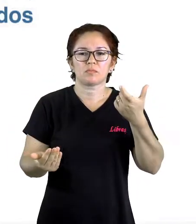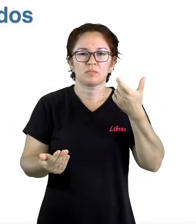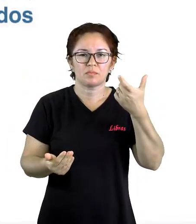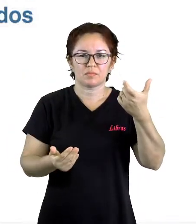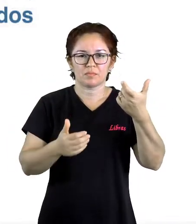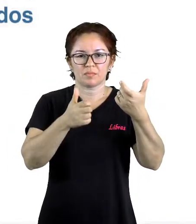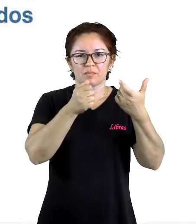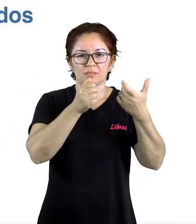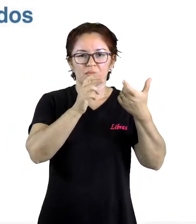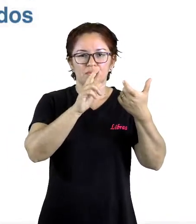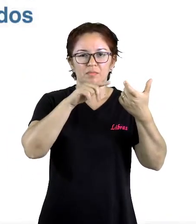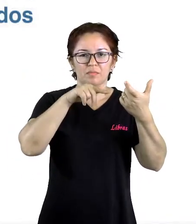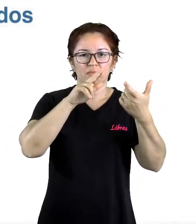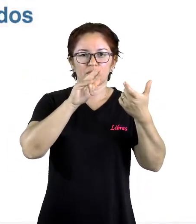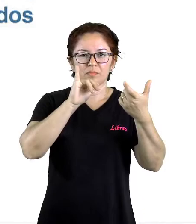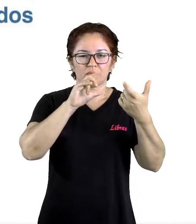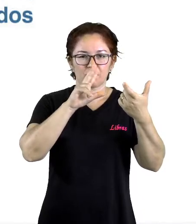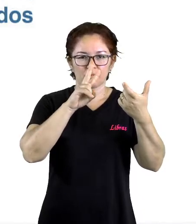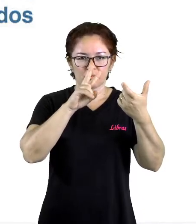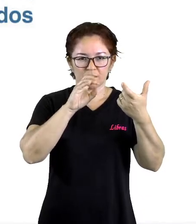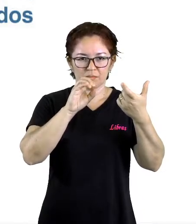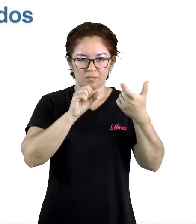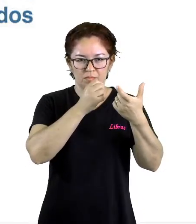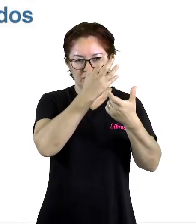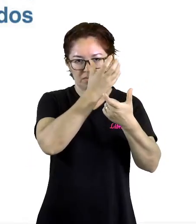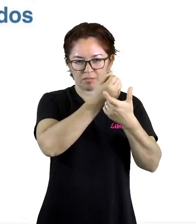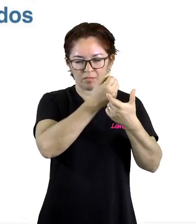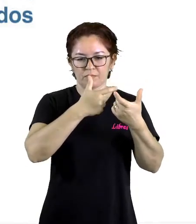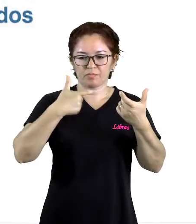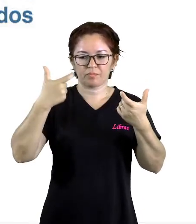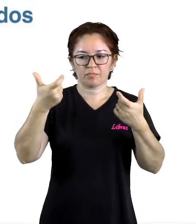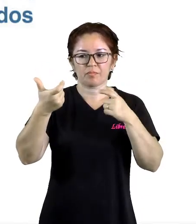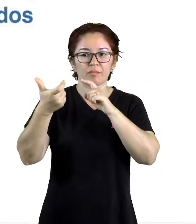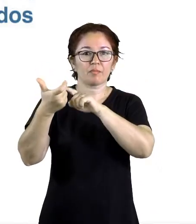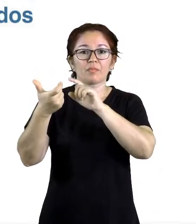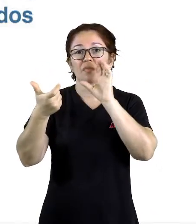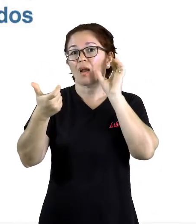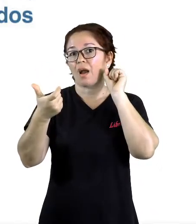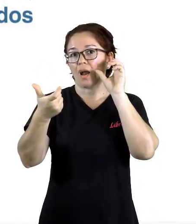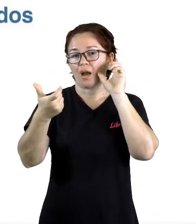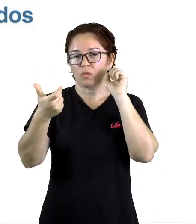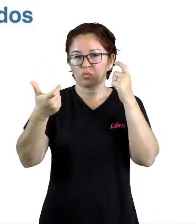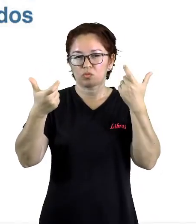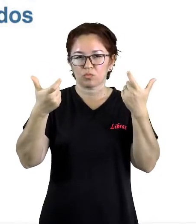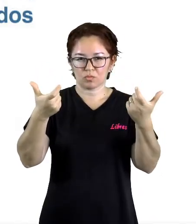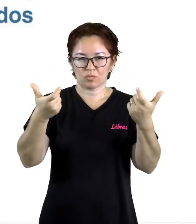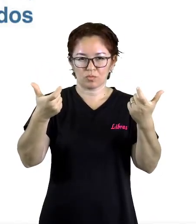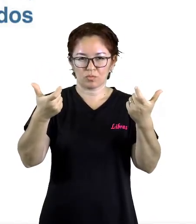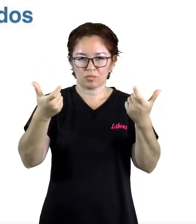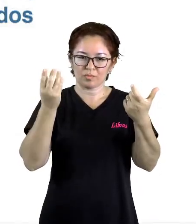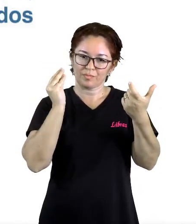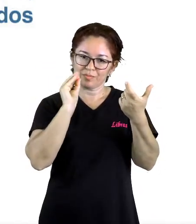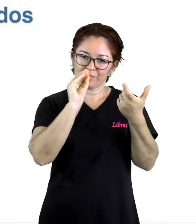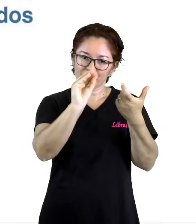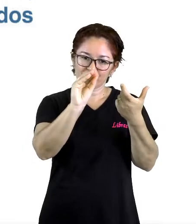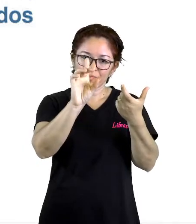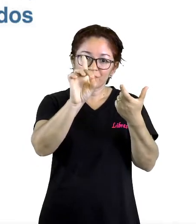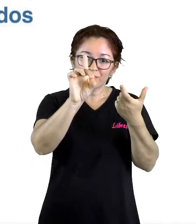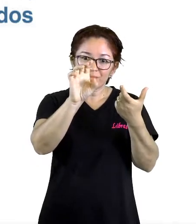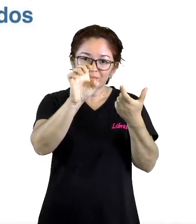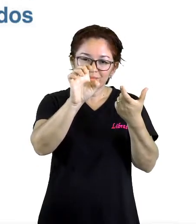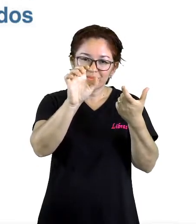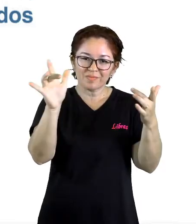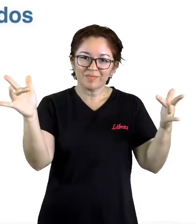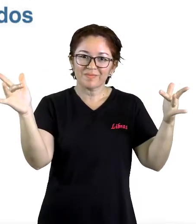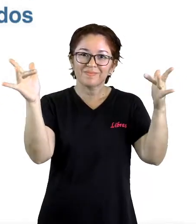áudio. Arquivos de áudio. Ele está conectando arquivo a palavra áudio. E ele